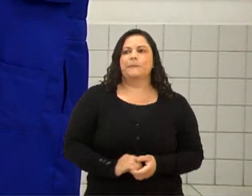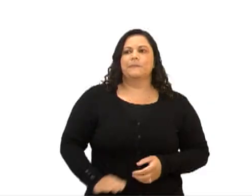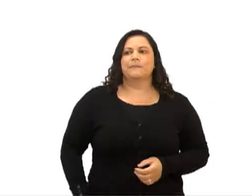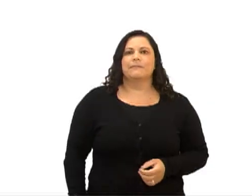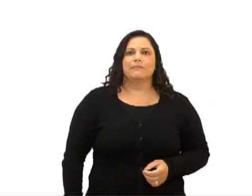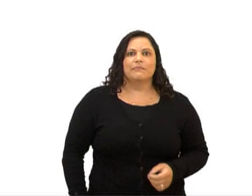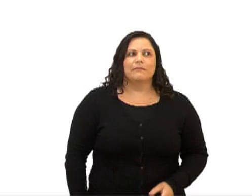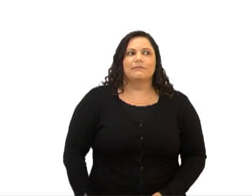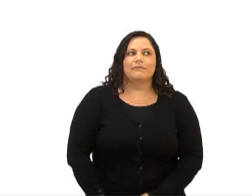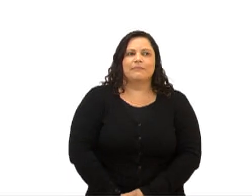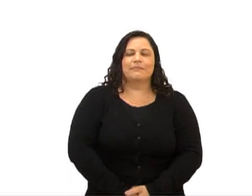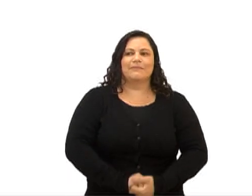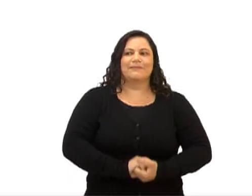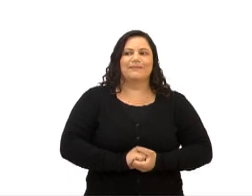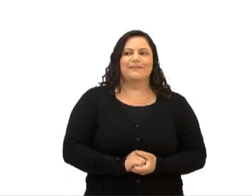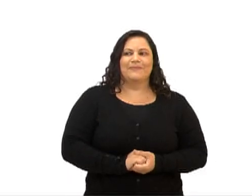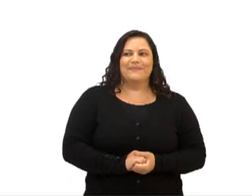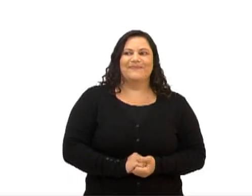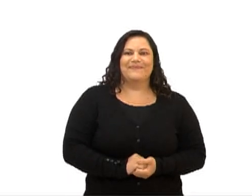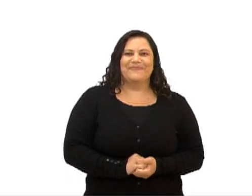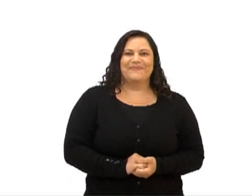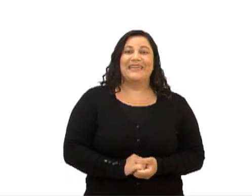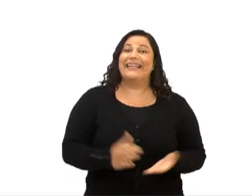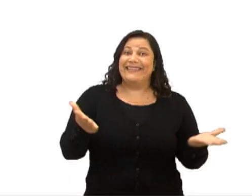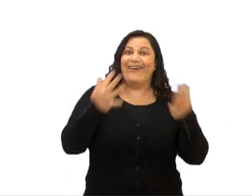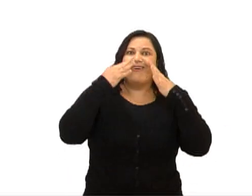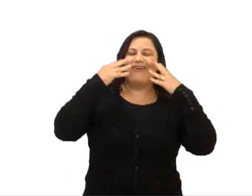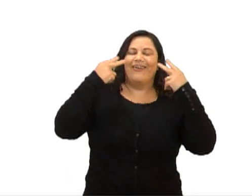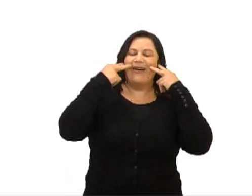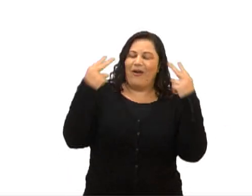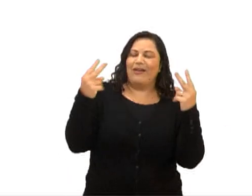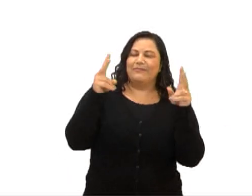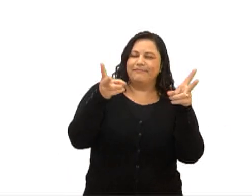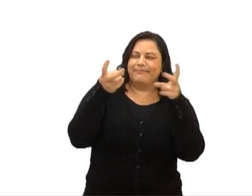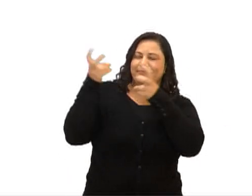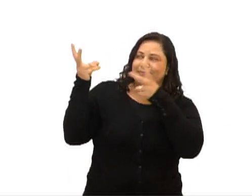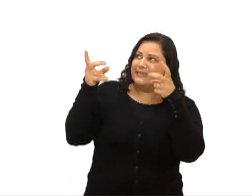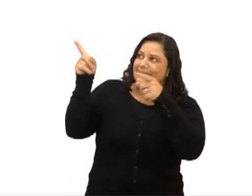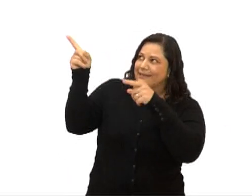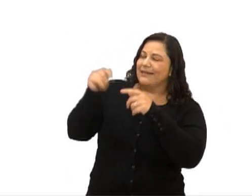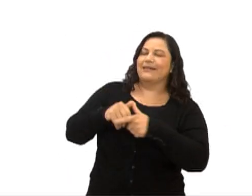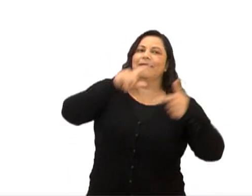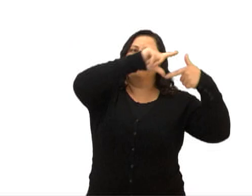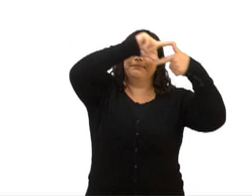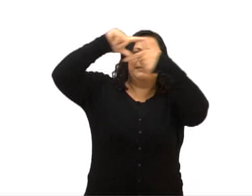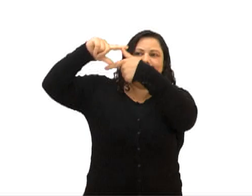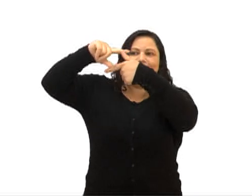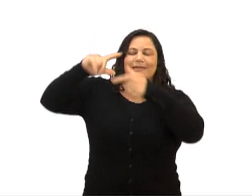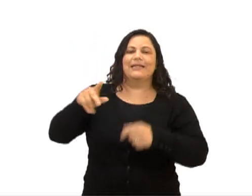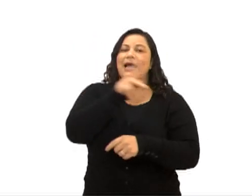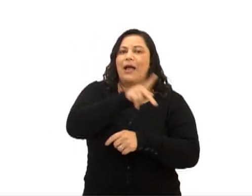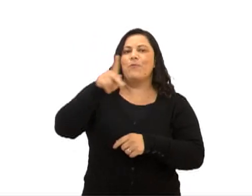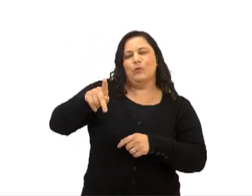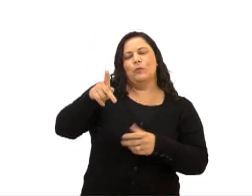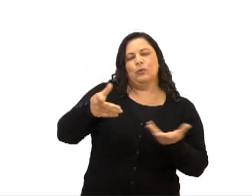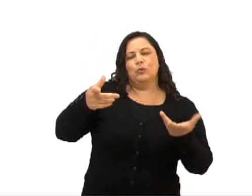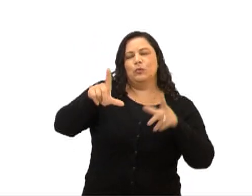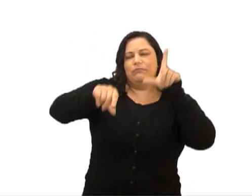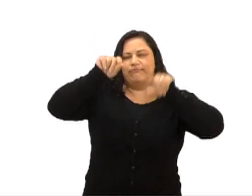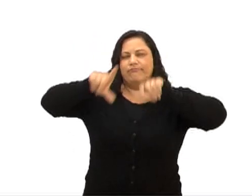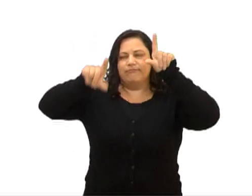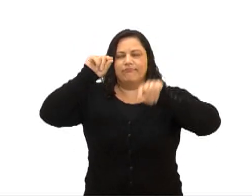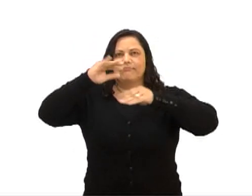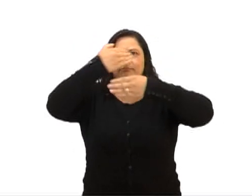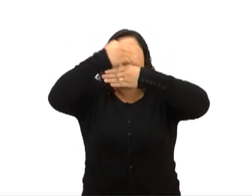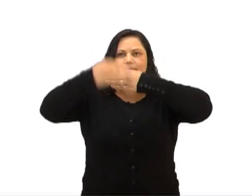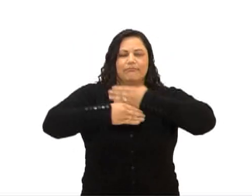Vamos ler agora essa tirinha, pessoal. Olha que interessante essa tirinha aqui que a professora Cleide que escolheu para compor o nosso slide de hoje. Né?